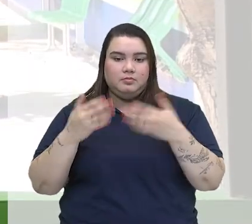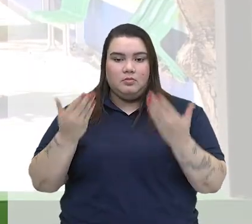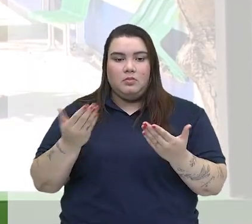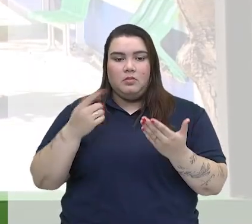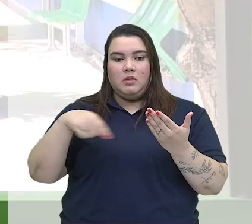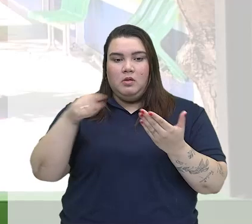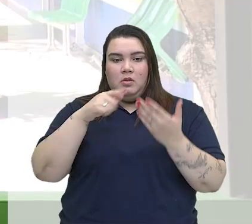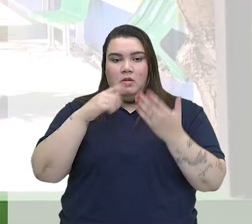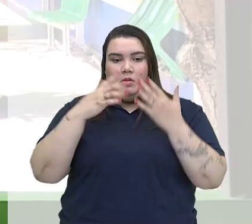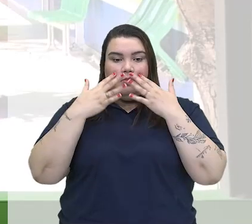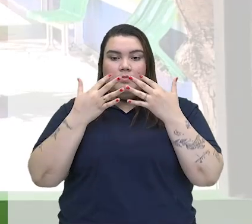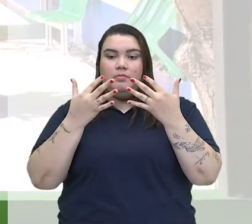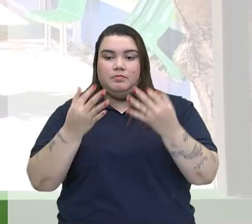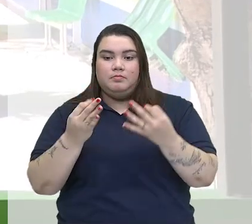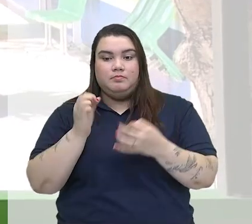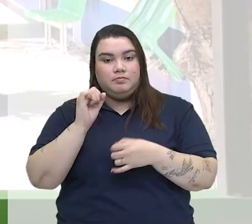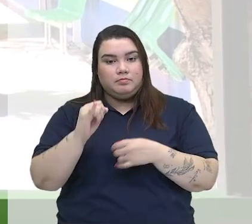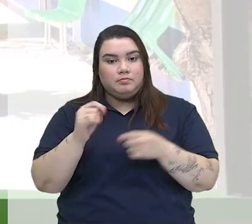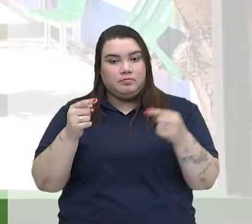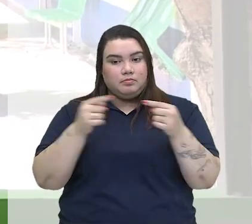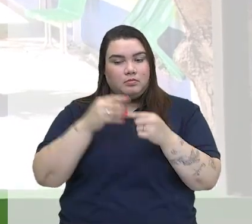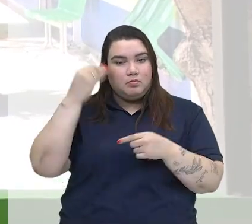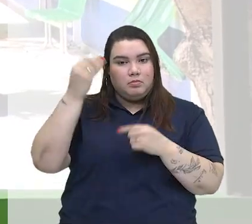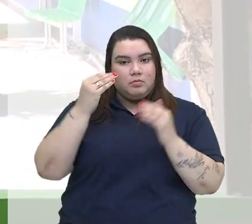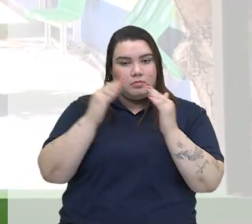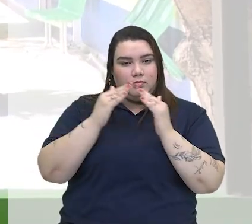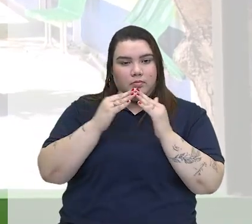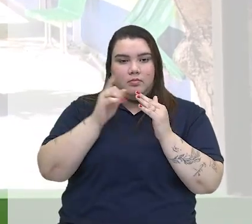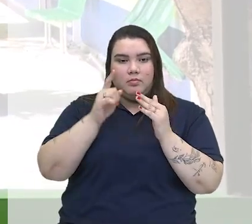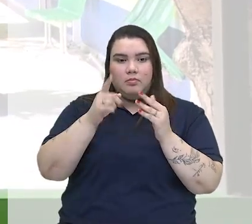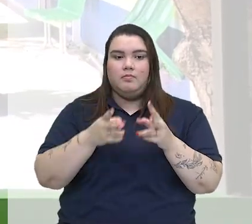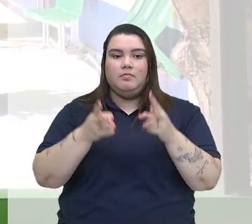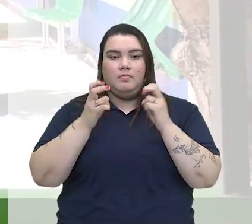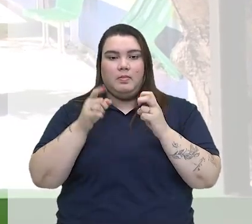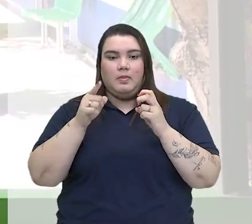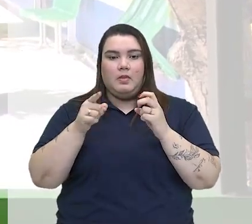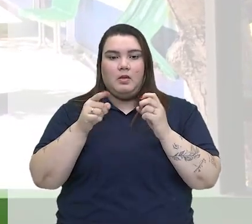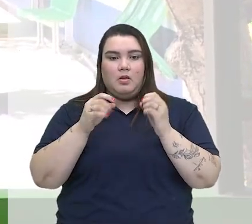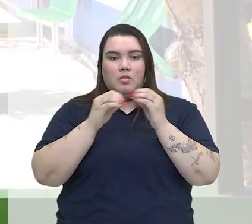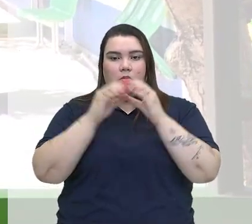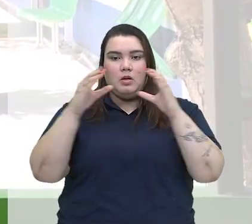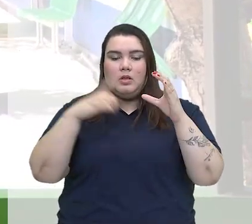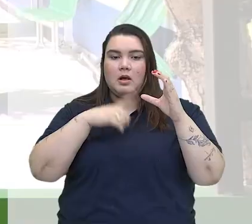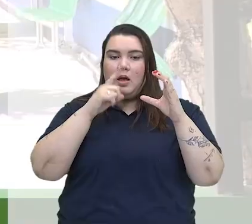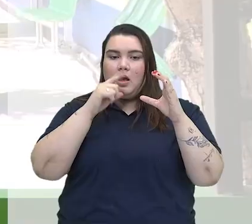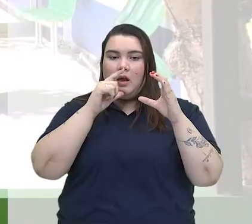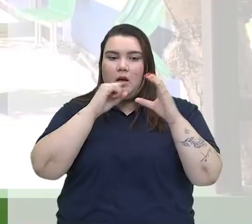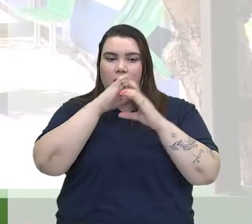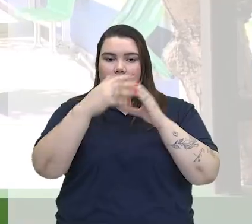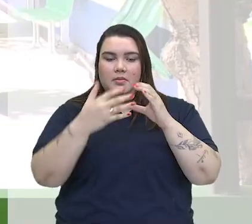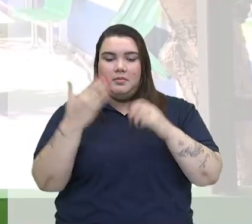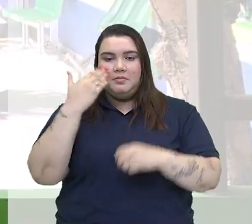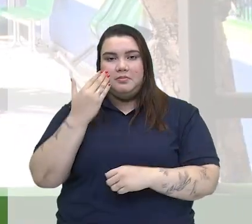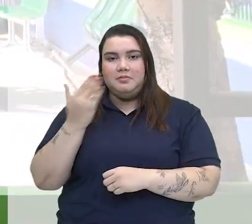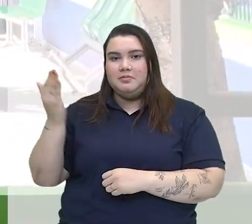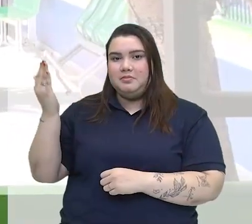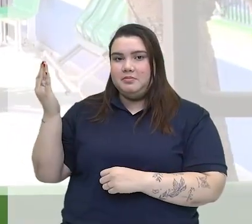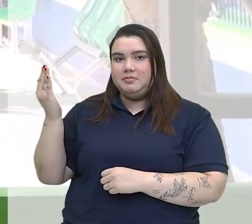vocês não vão conseguir ver, mas se fizer esse experimento em casa, vocês vão notar que no balão tem algumas gotículas de água. Então, dê uma